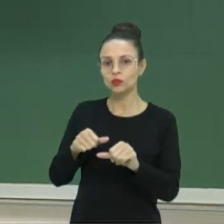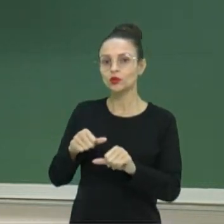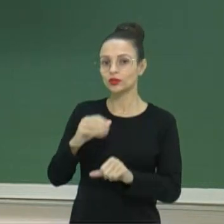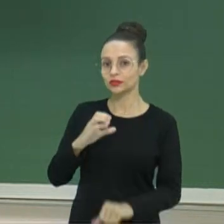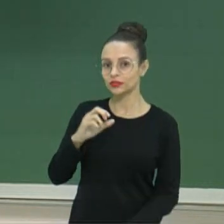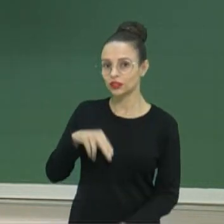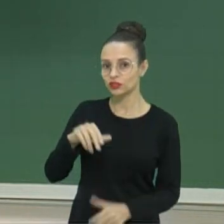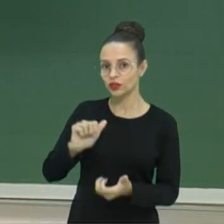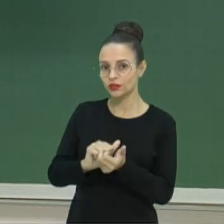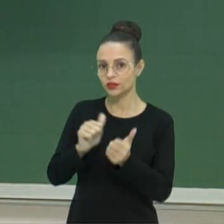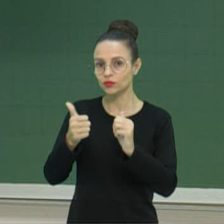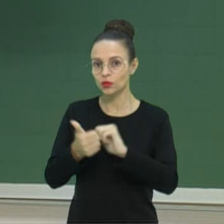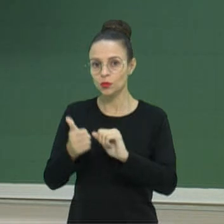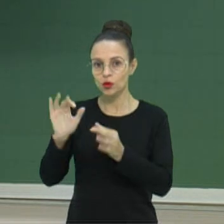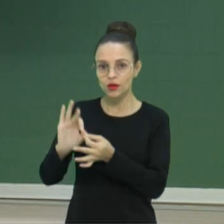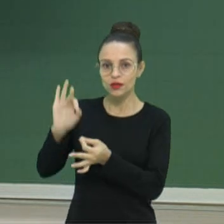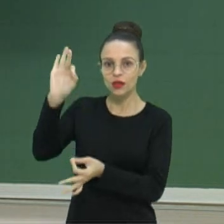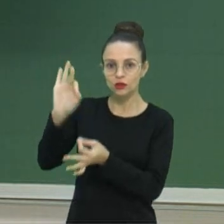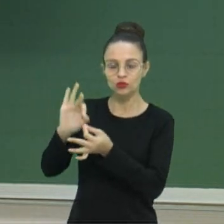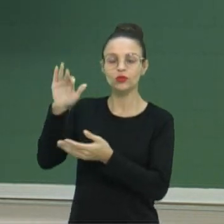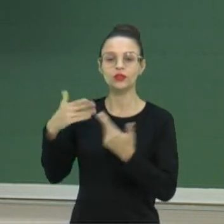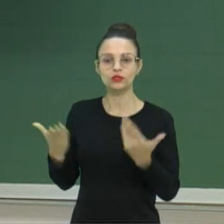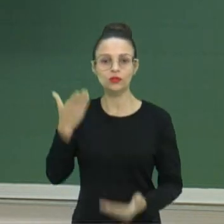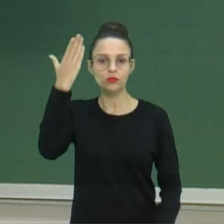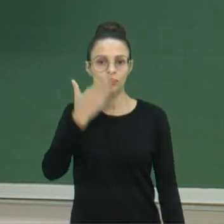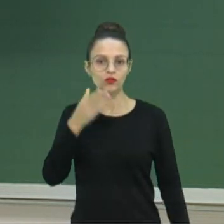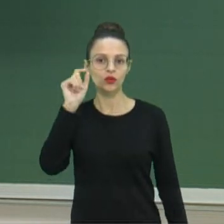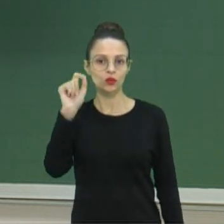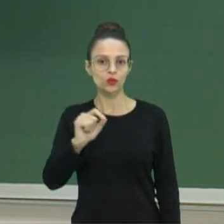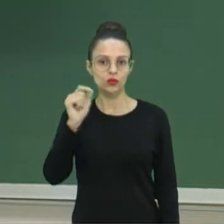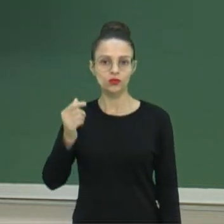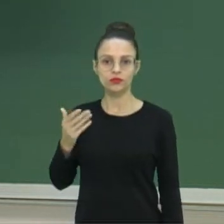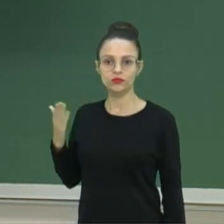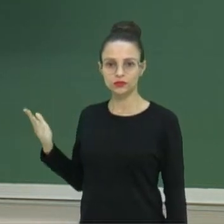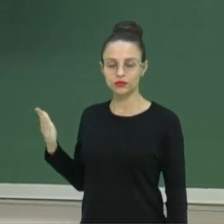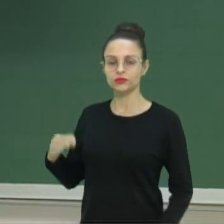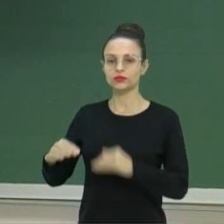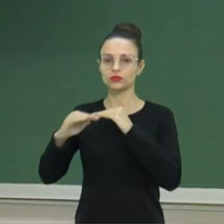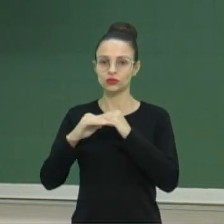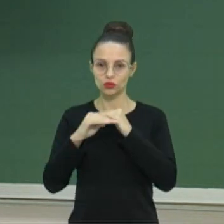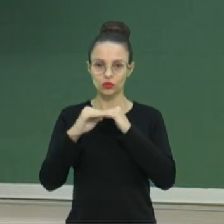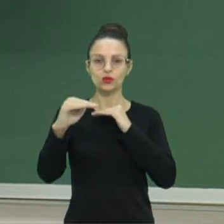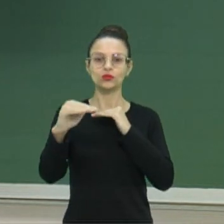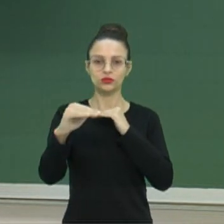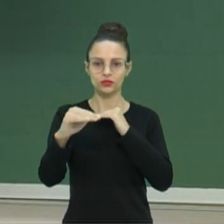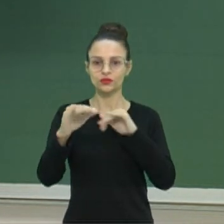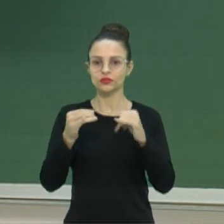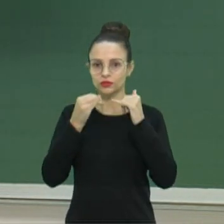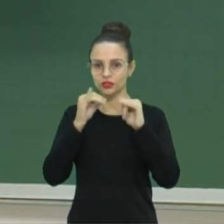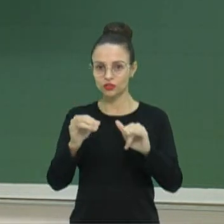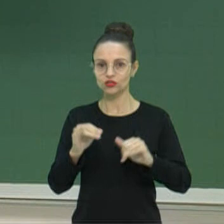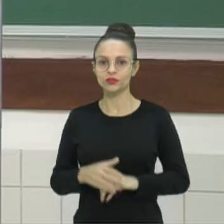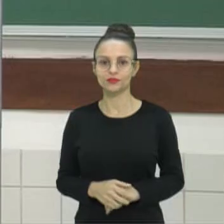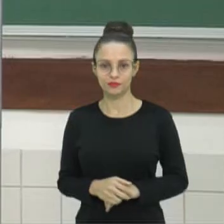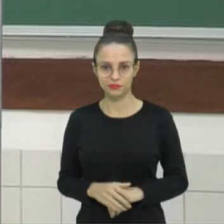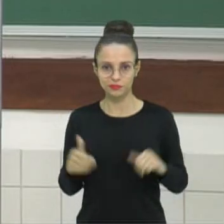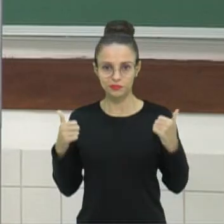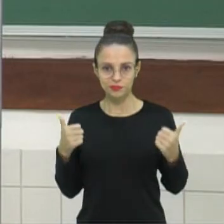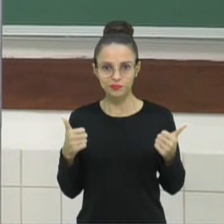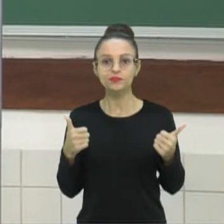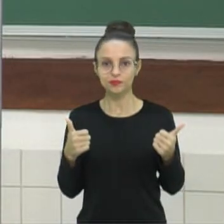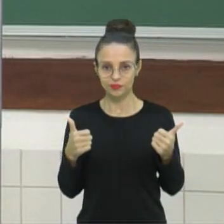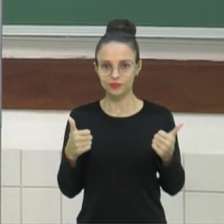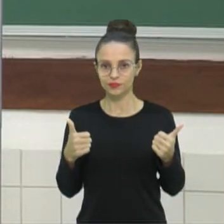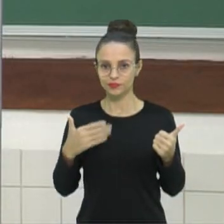em altura, certo? Isso comprova o quê? Comprova a conservação da energia.